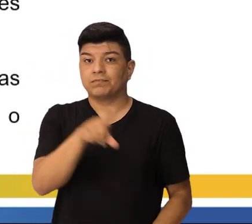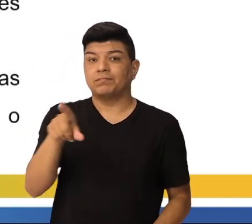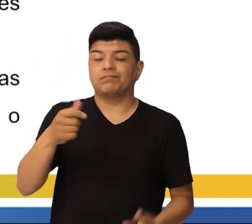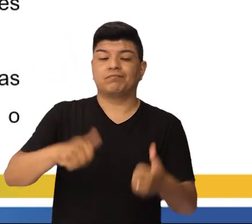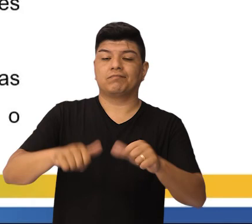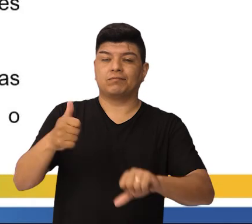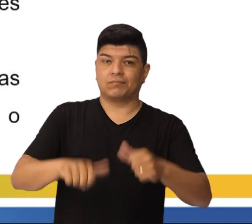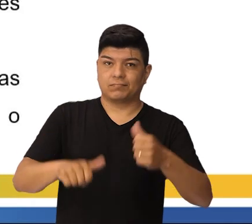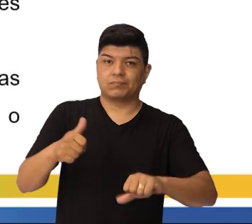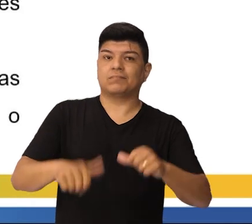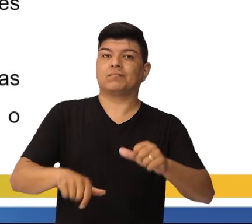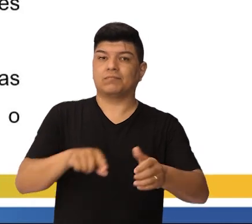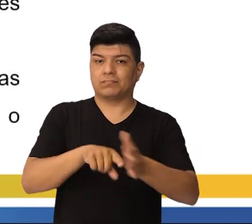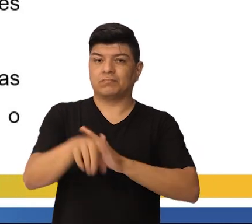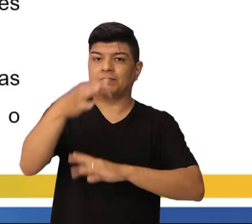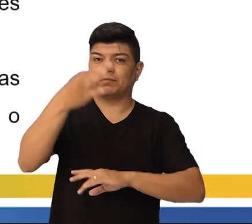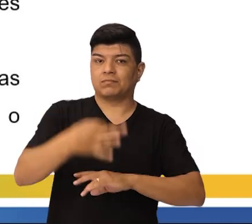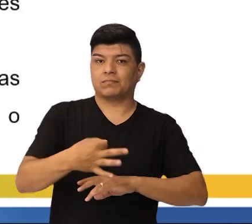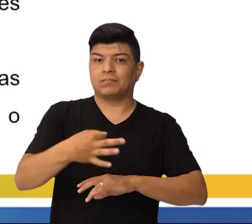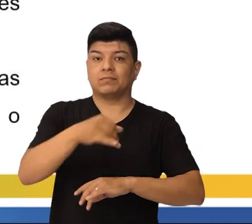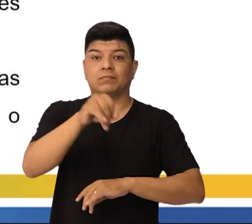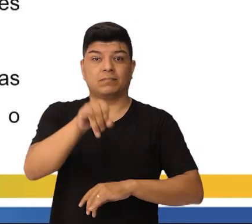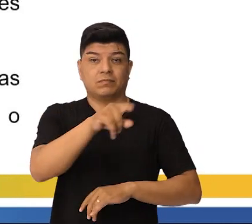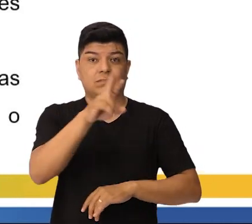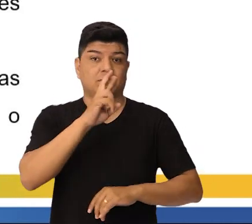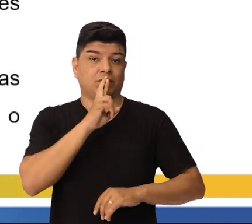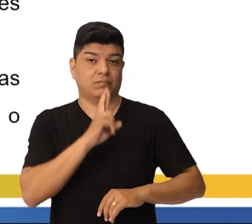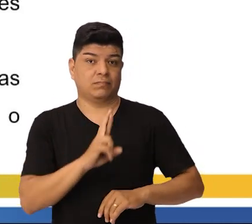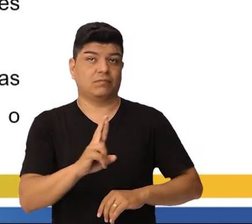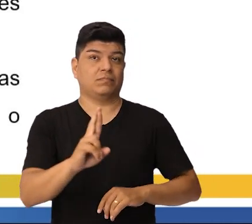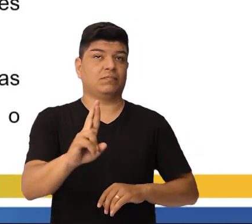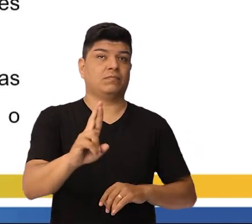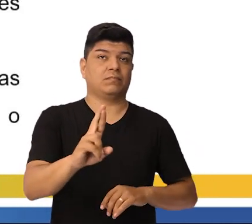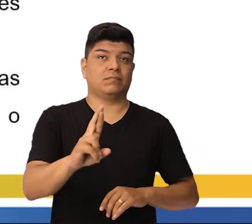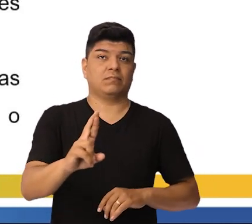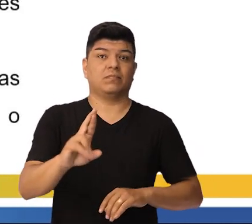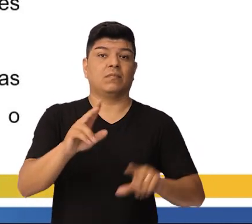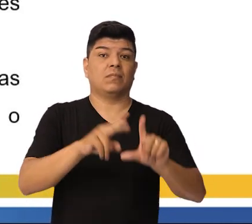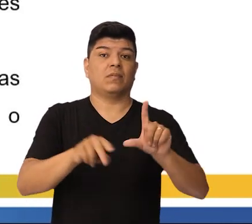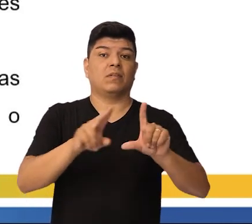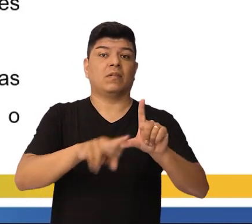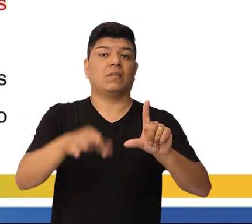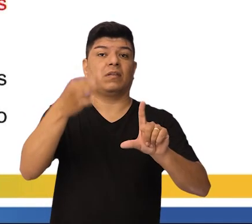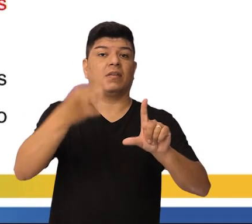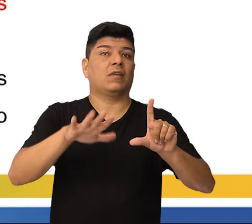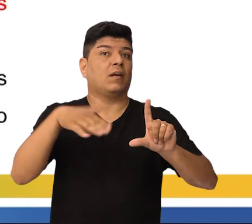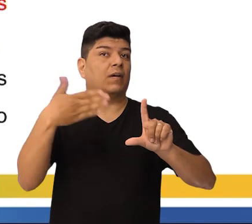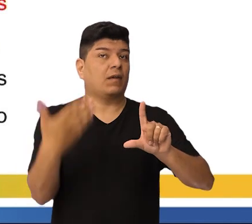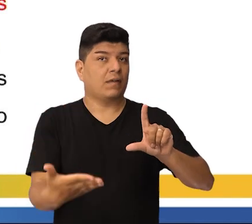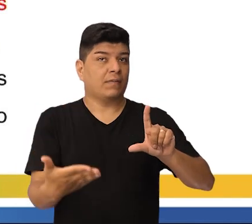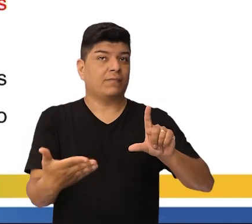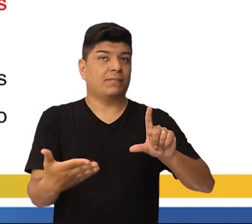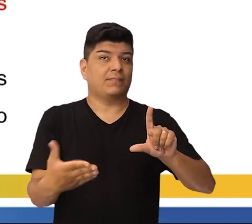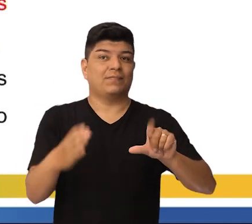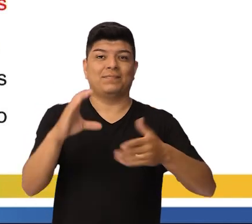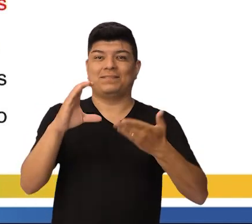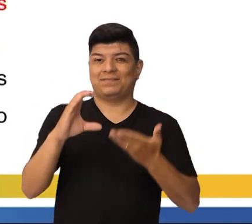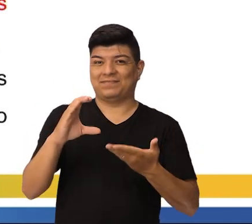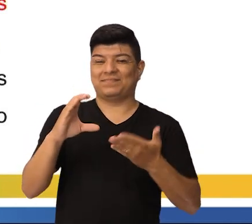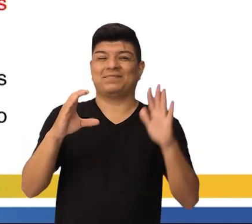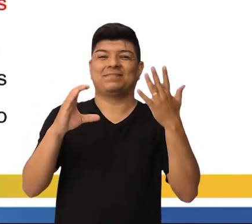análise da questão que está correta? Se você respondeu que a alternativa correta é a letra C,